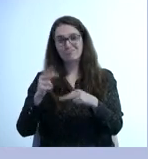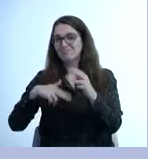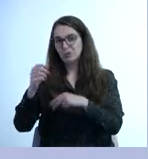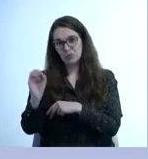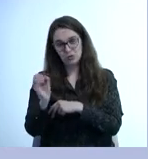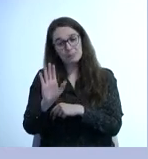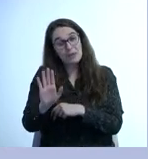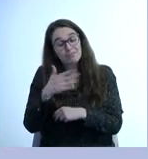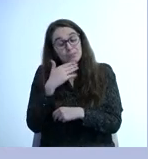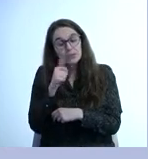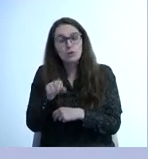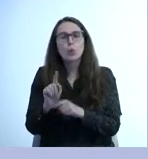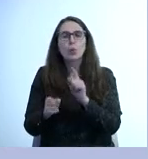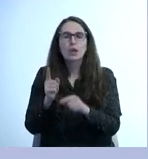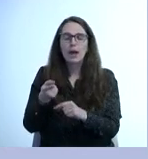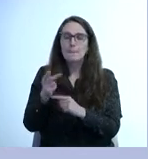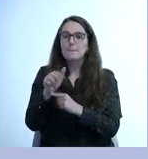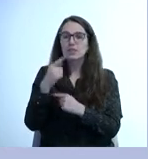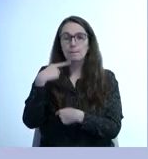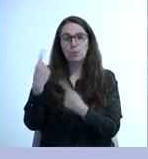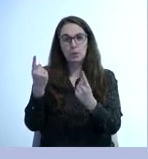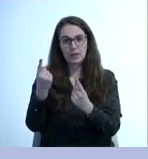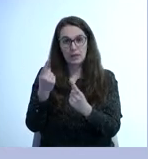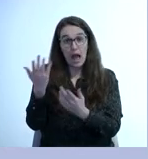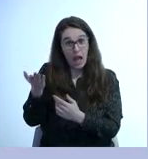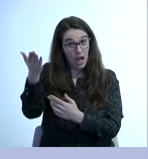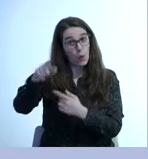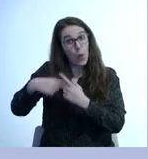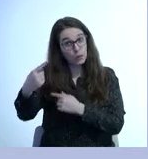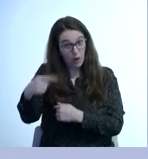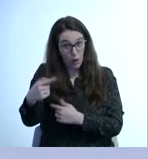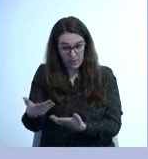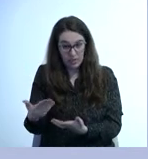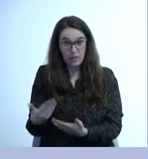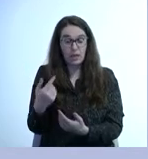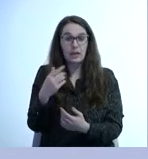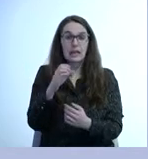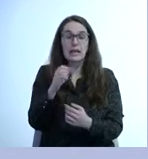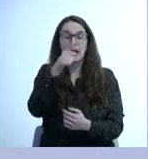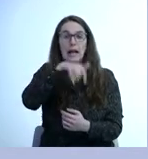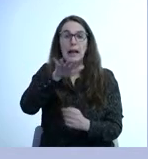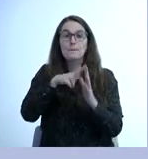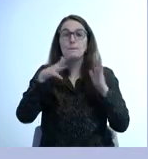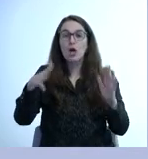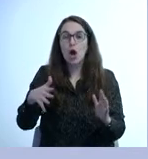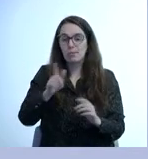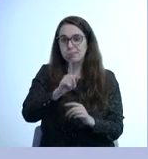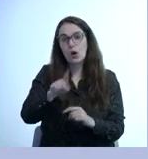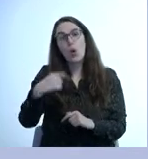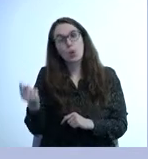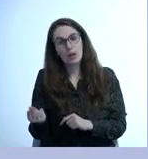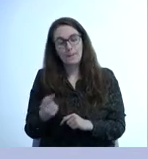a piscina pública de Alter do Chão. Não é a que está construída, que é em Campo Maior.